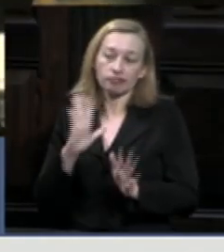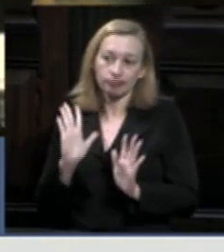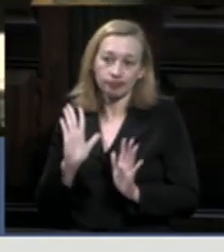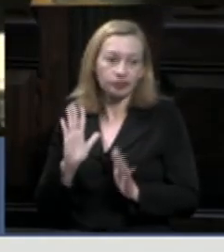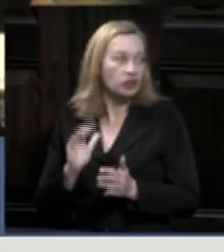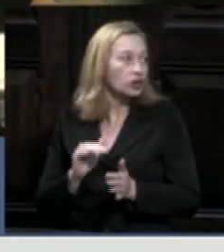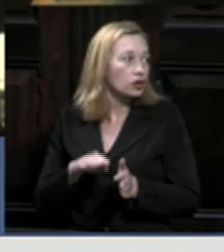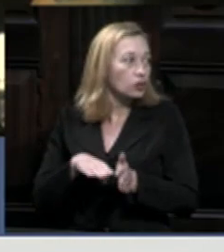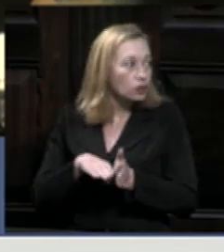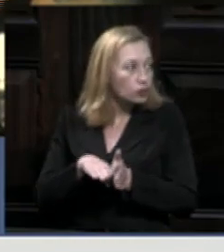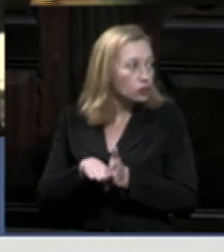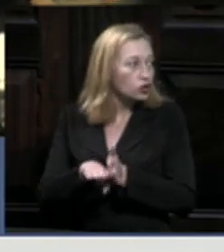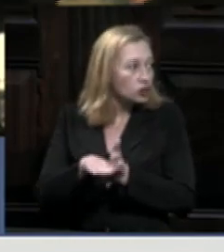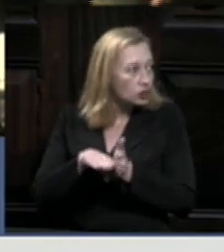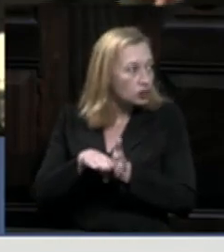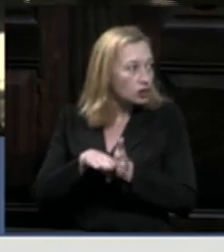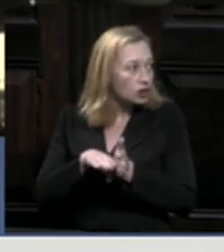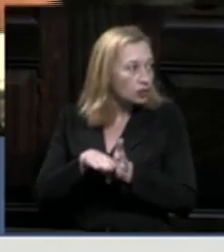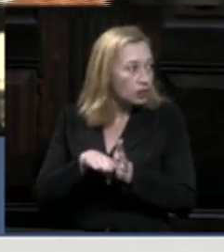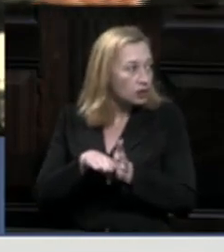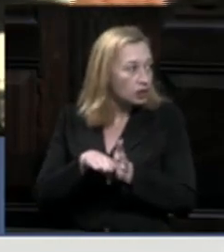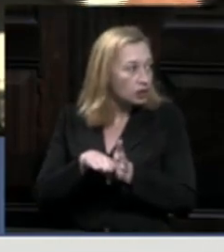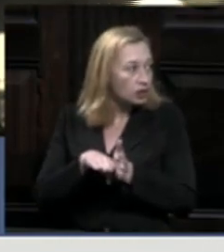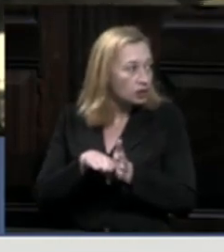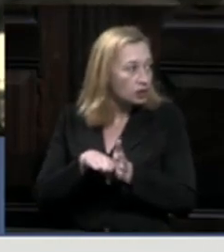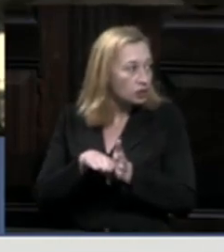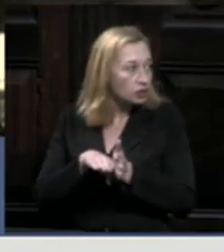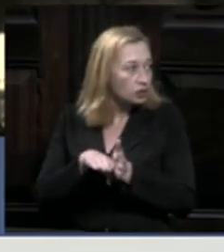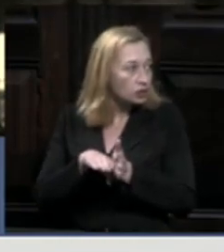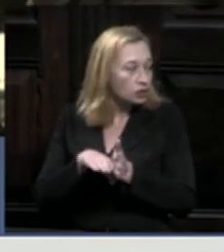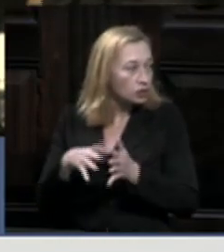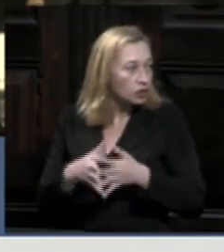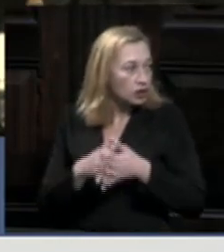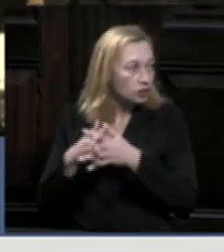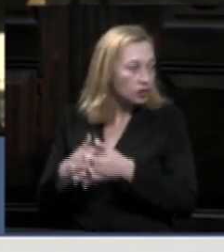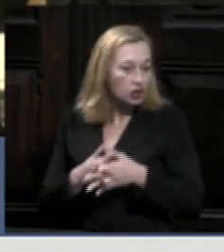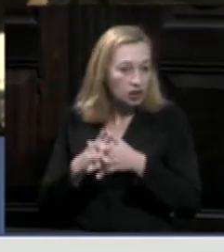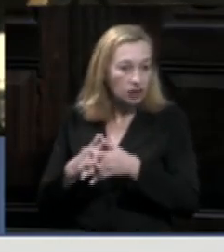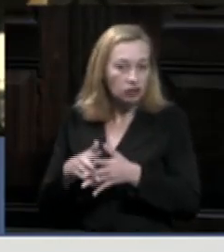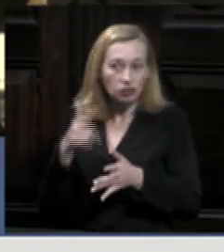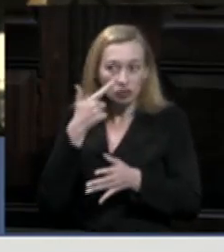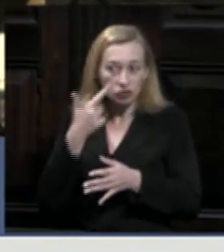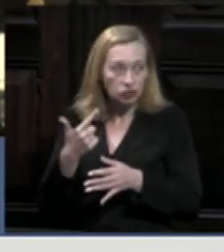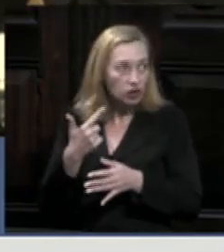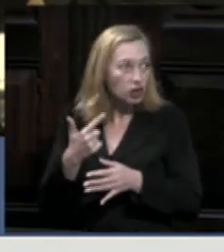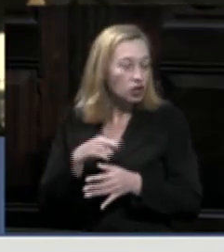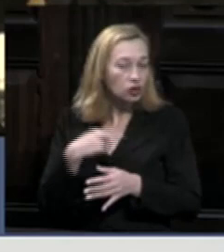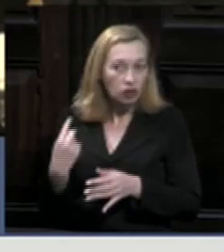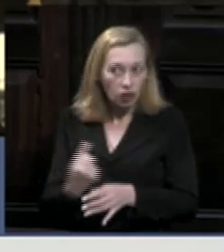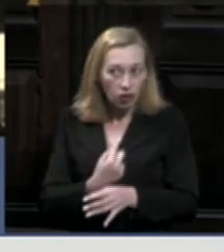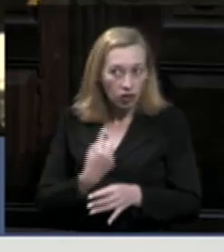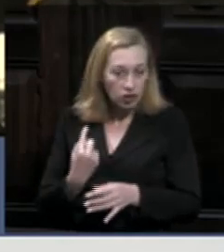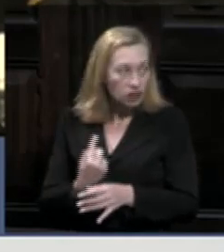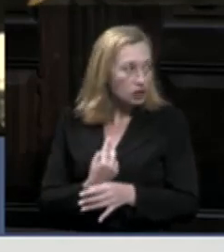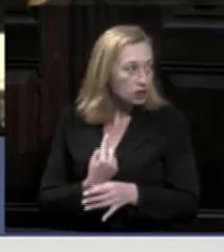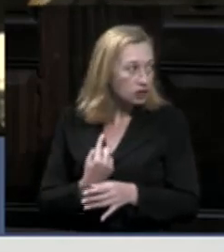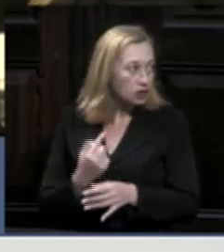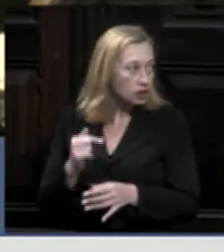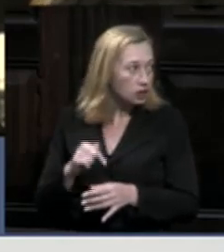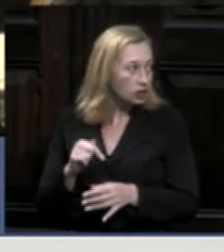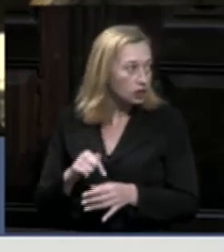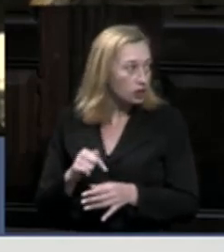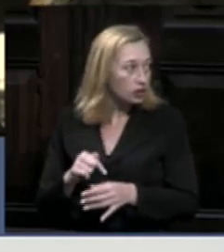estacionamento é solo público está mais afecto à câmara de vereadores sem prejuízo de nós aqui por uma comissão